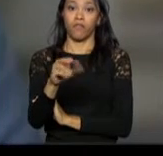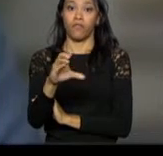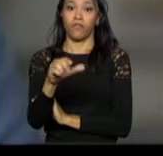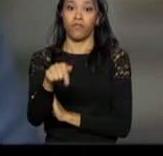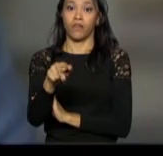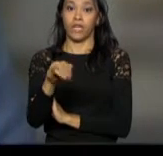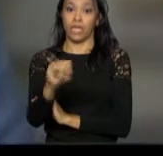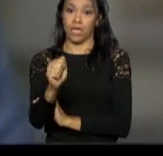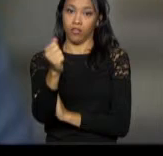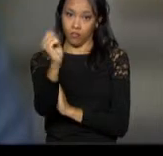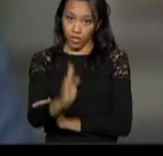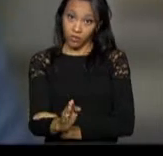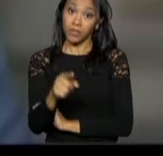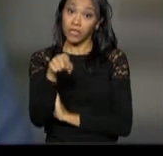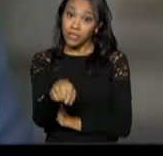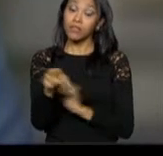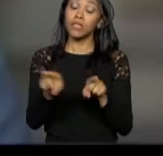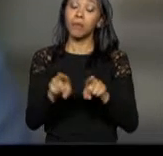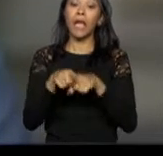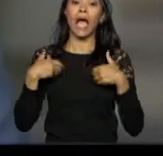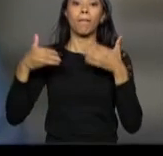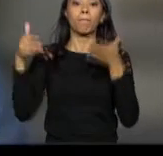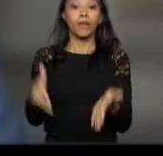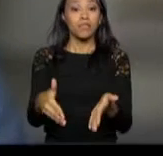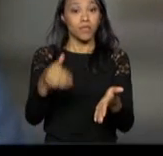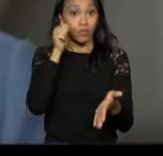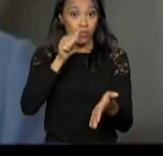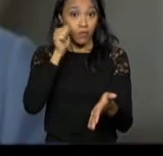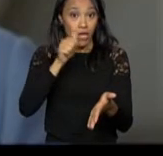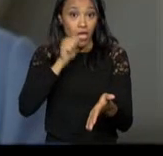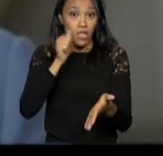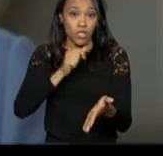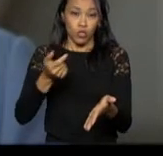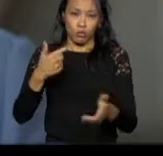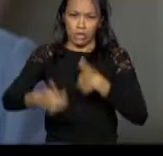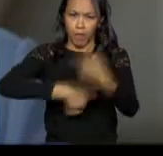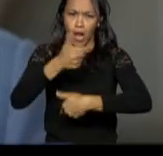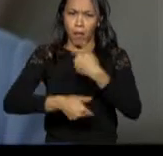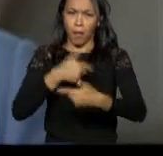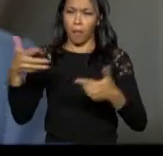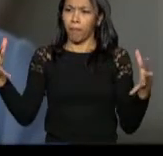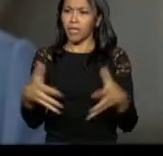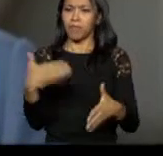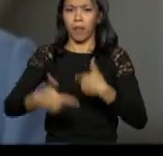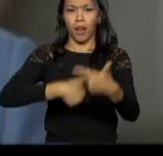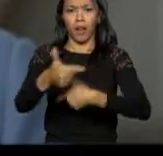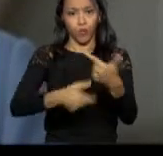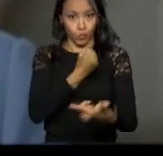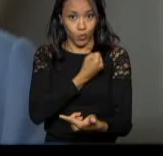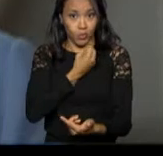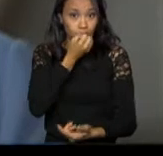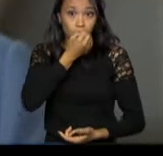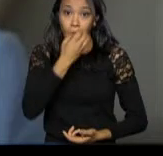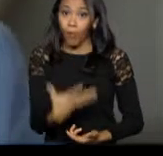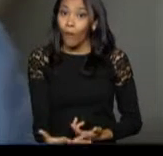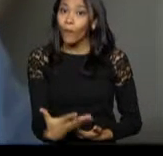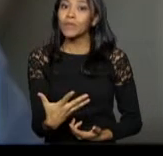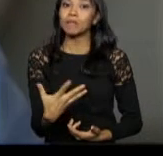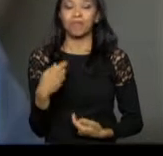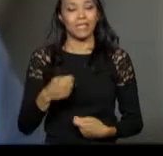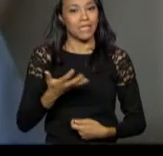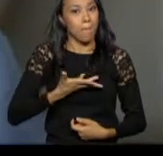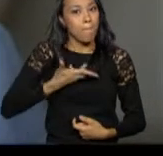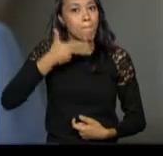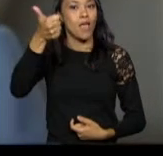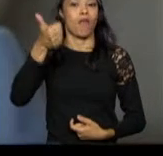grande crescimento da participação das mulheres na força de trabalho. Os números são muito bons, mas precisam